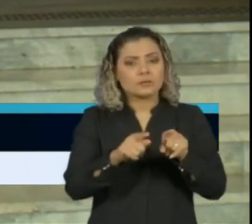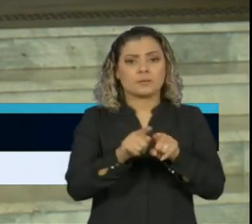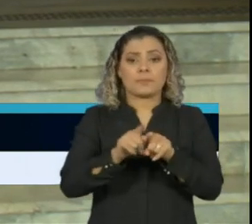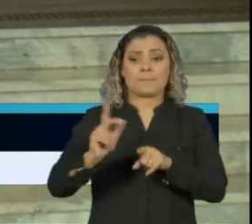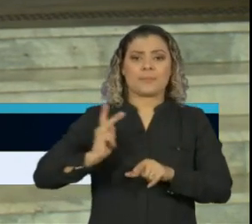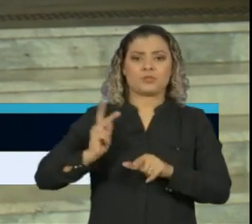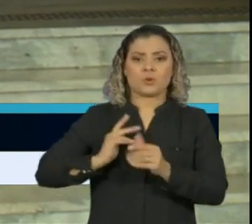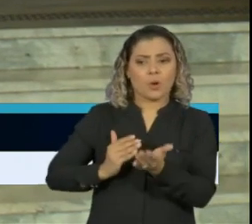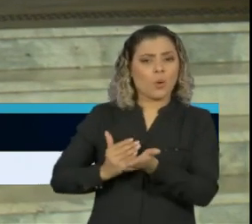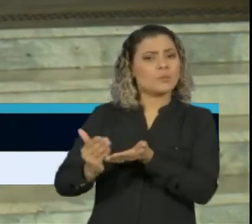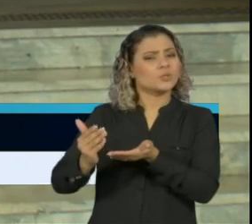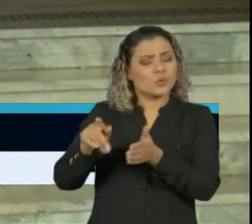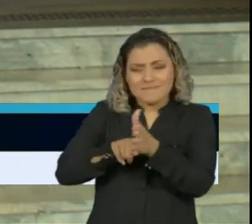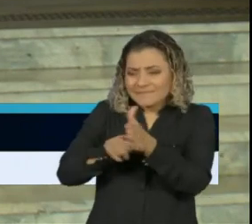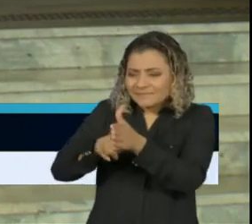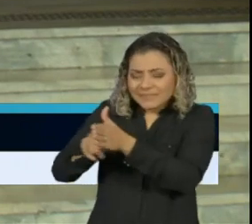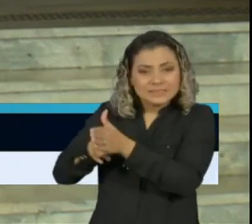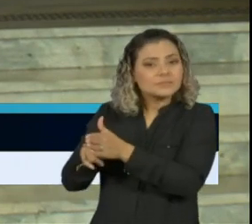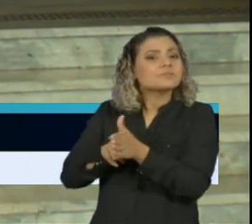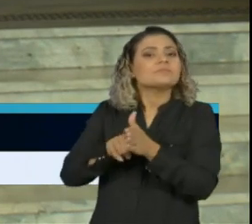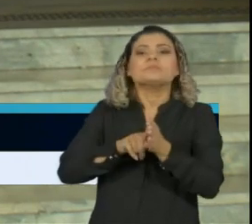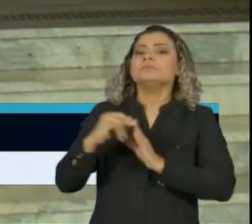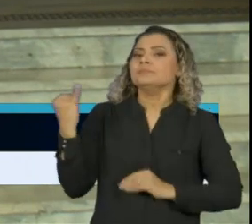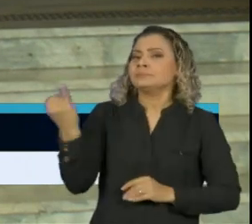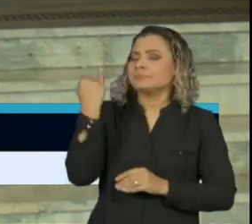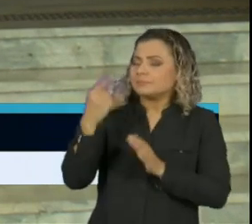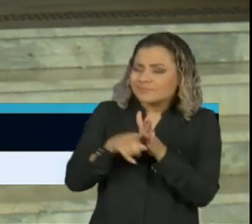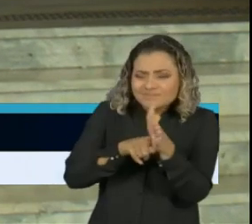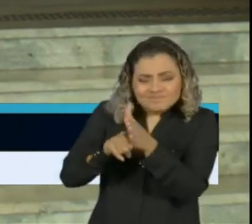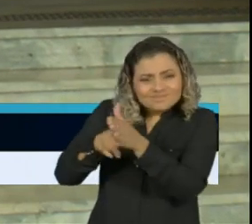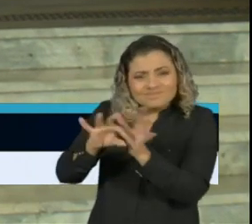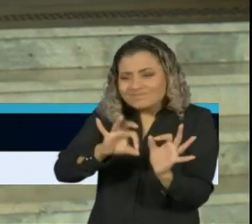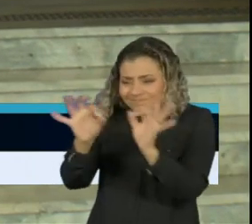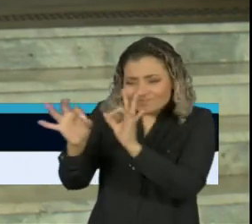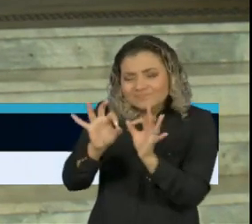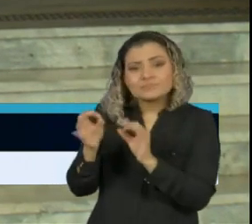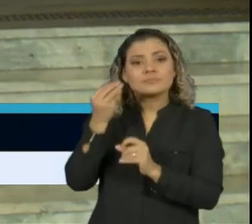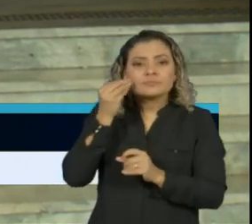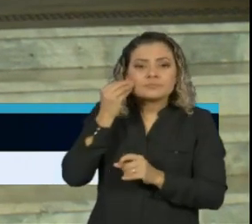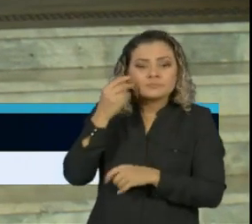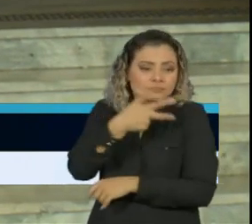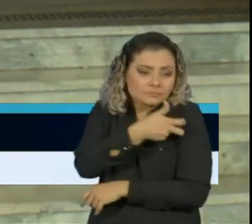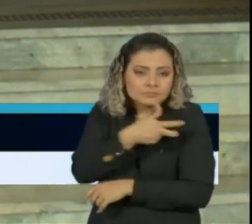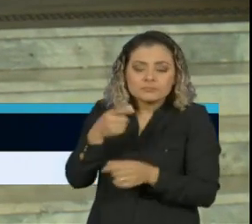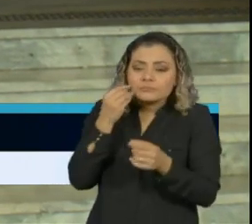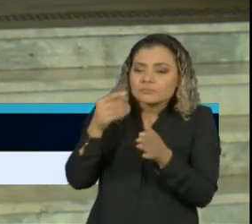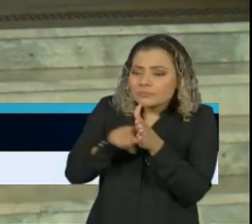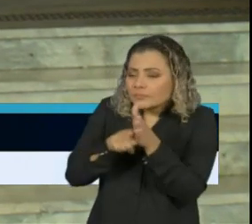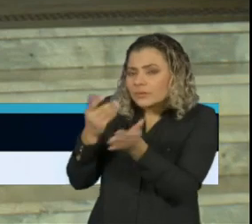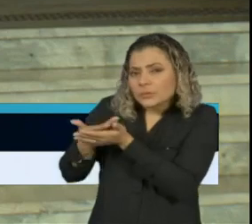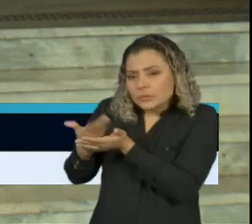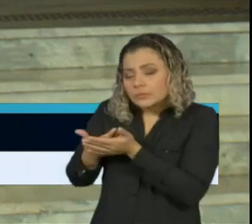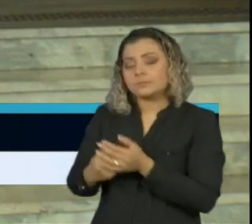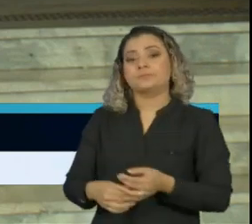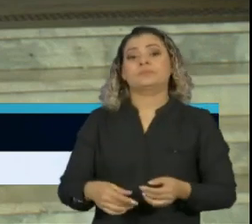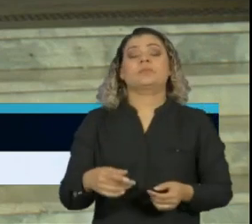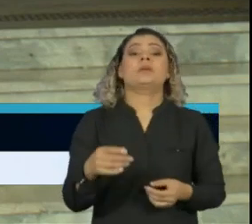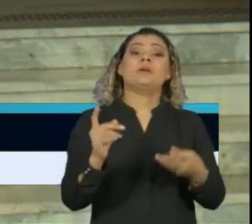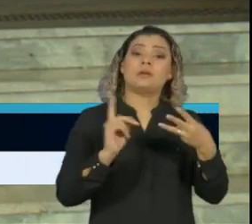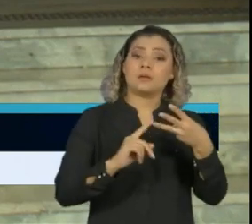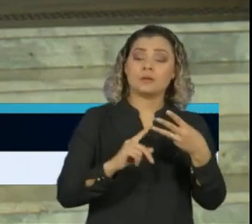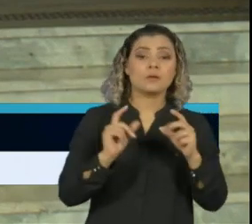iniciativa privada, há vários inquéritos muito importantes que nós estamos acompanhando, e também na Secretaria de Estado. Terceiro